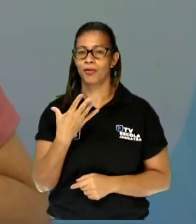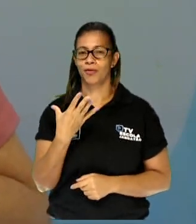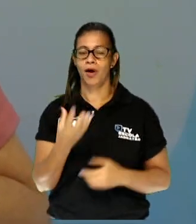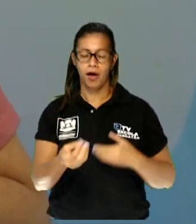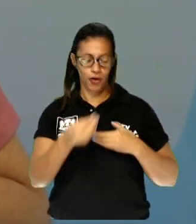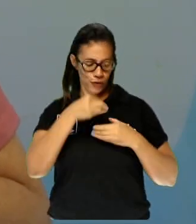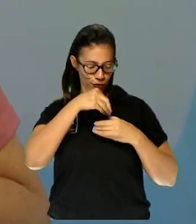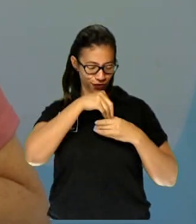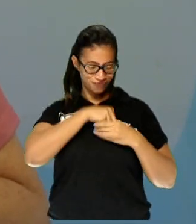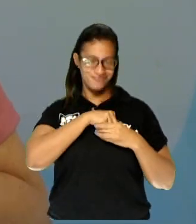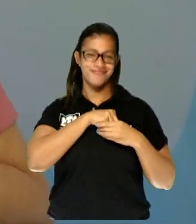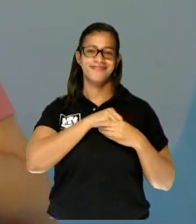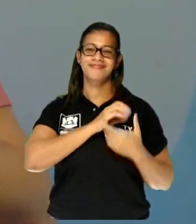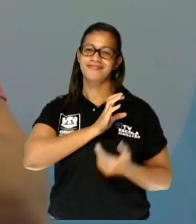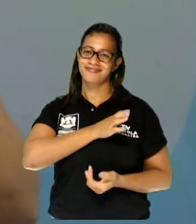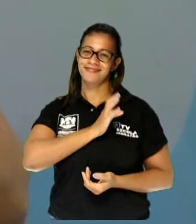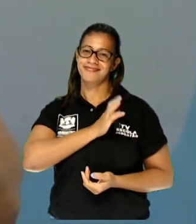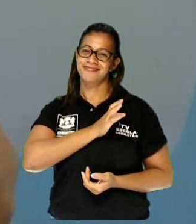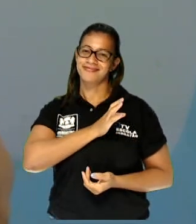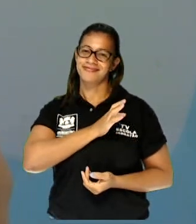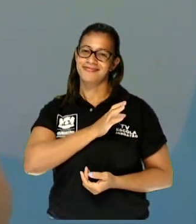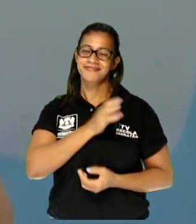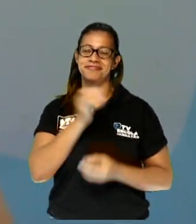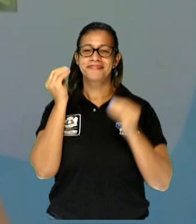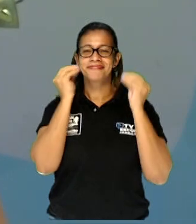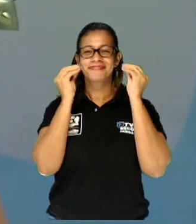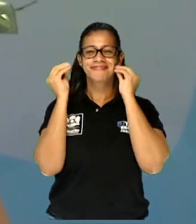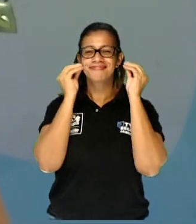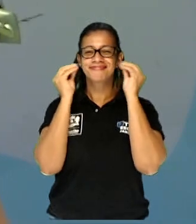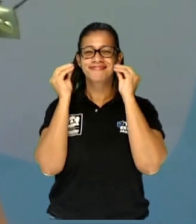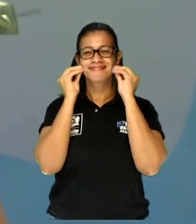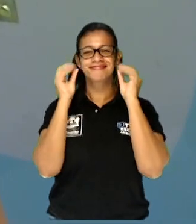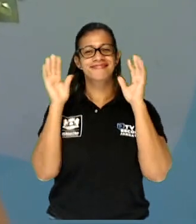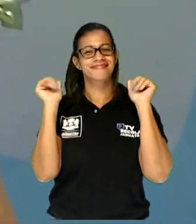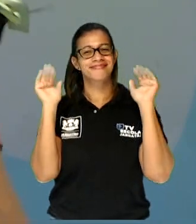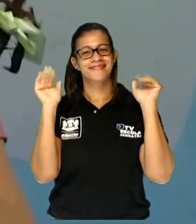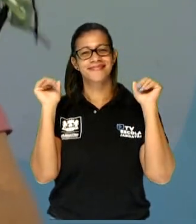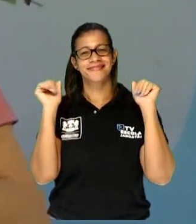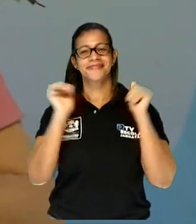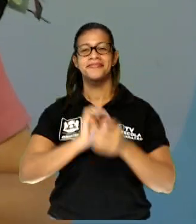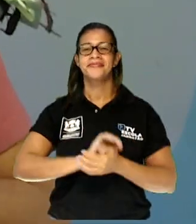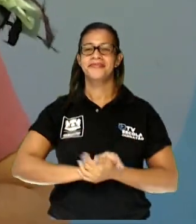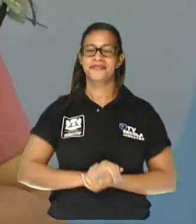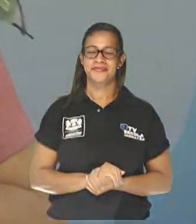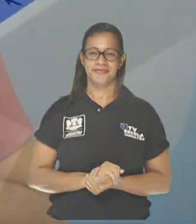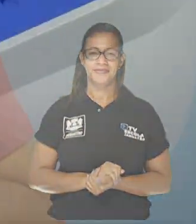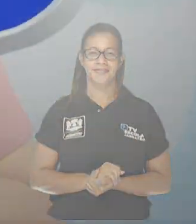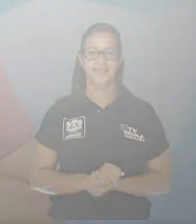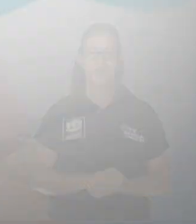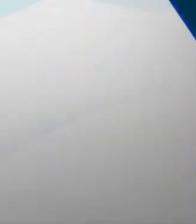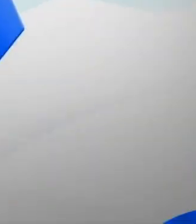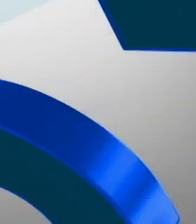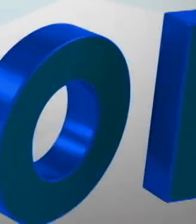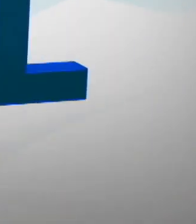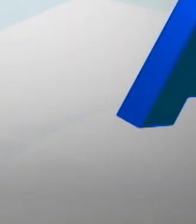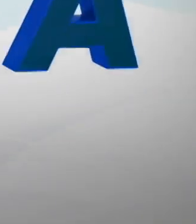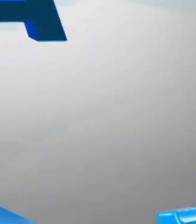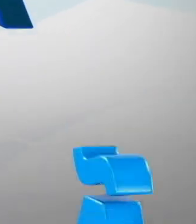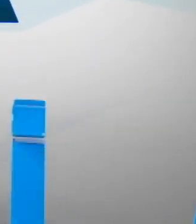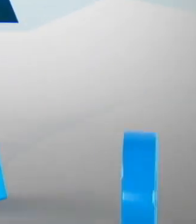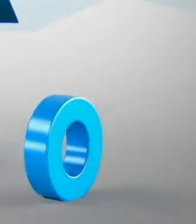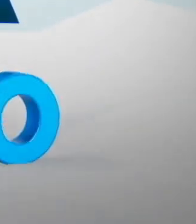no nosso coração. Um beijo para vocês e até a próxima história.